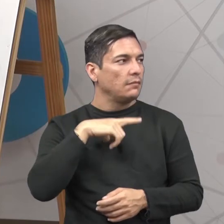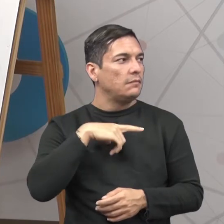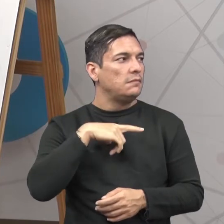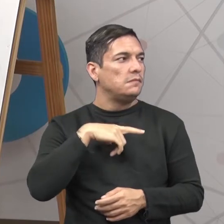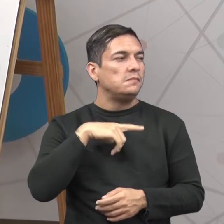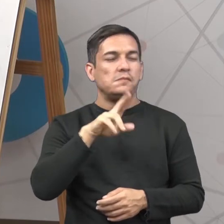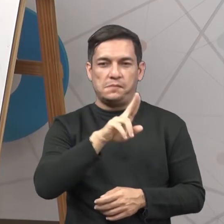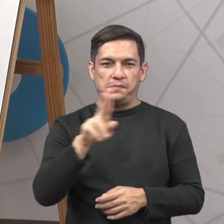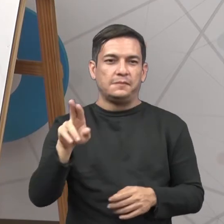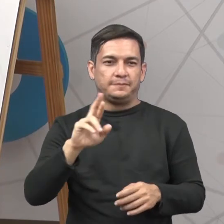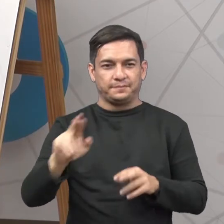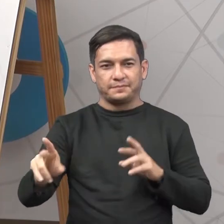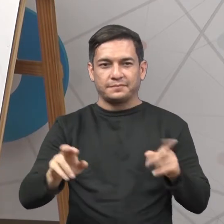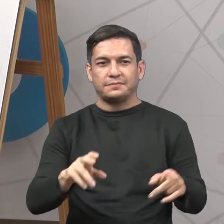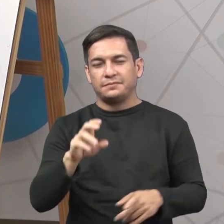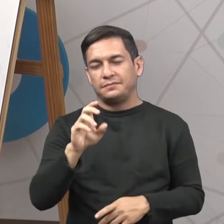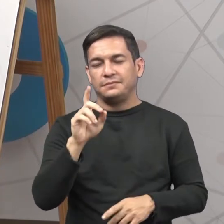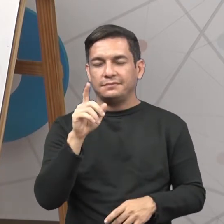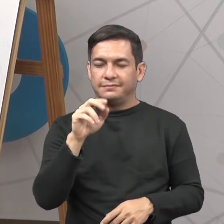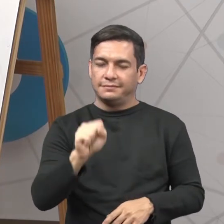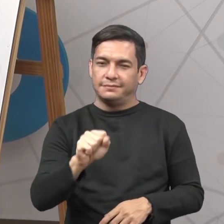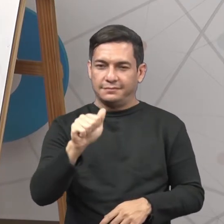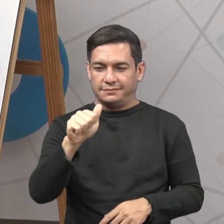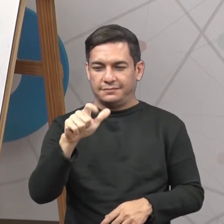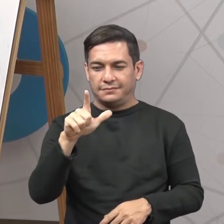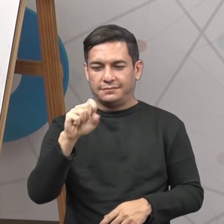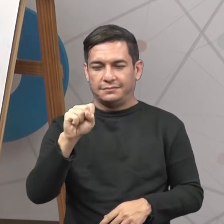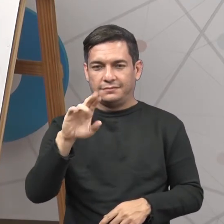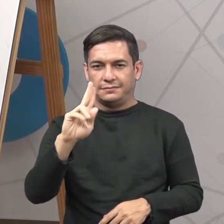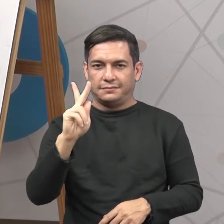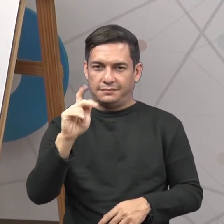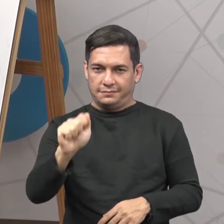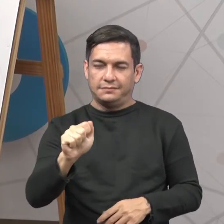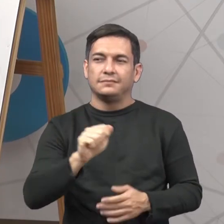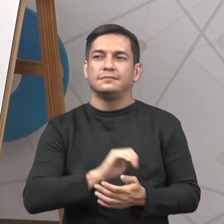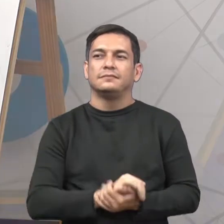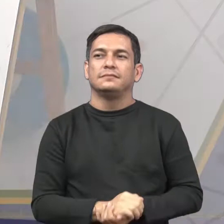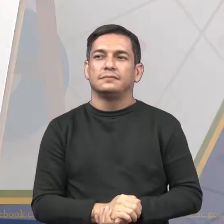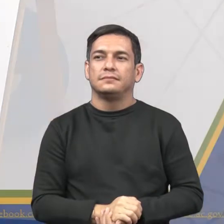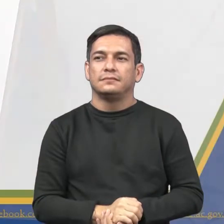aqui é salsicha. Olha só a diferença, tá? Vamos lá, continuando.